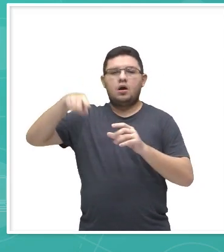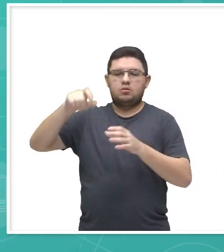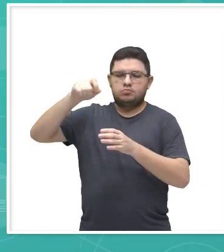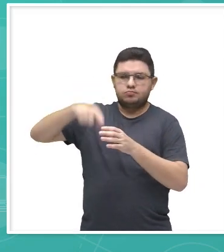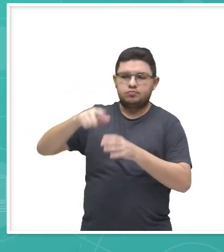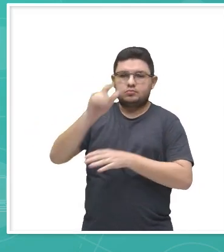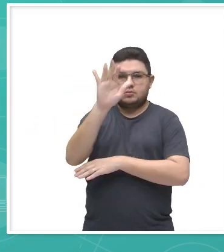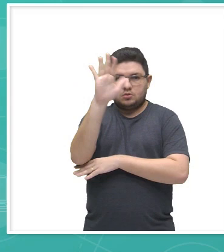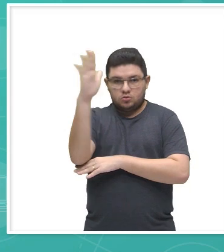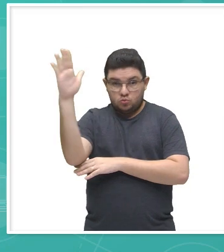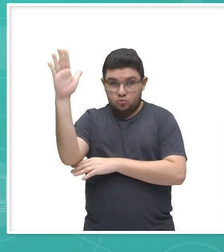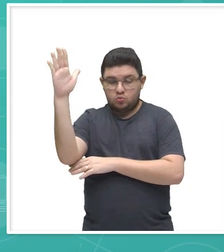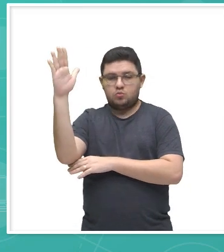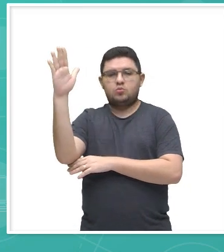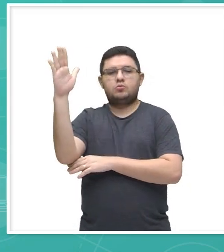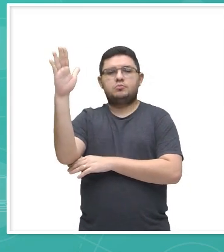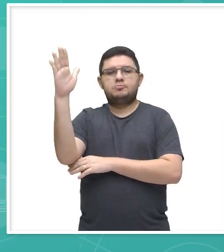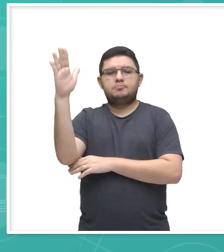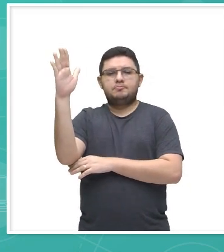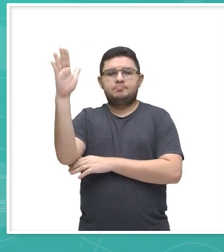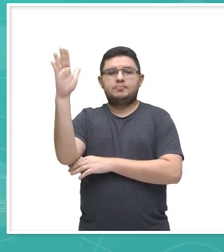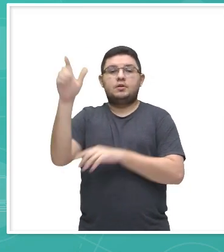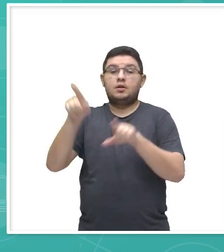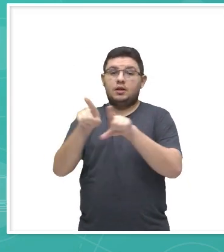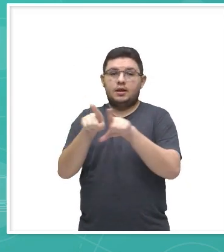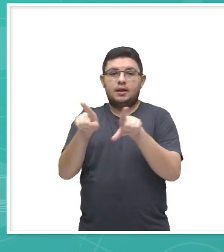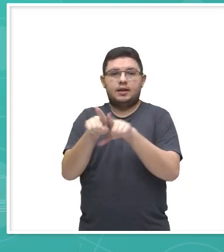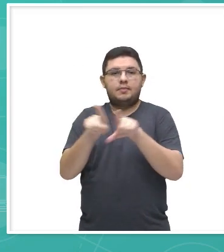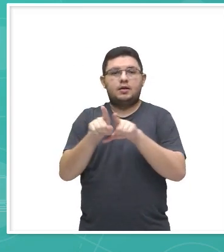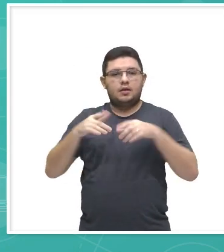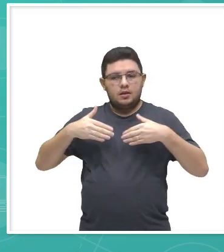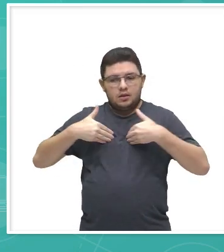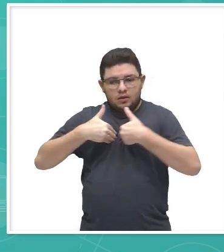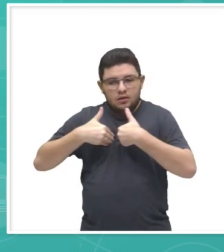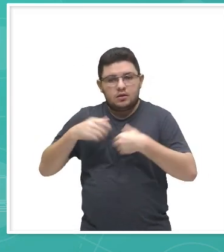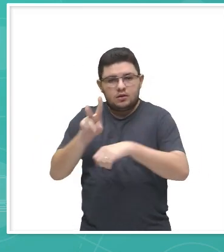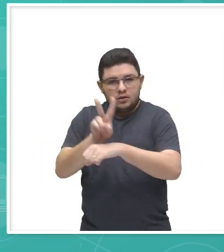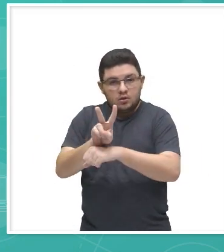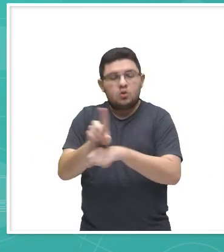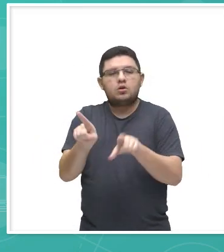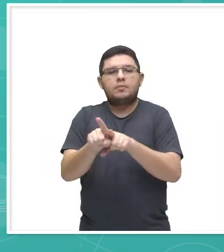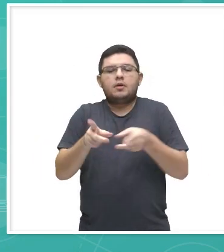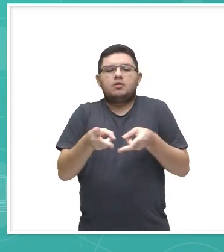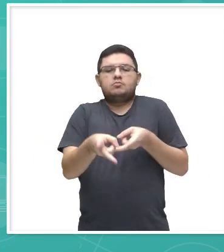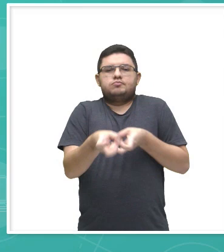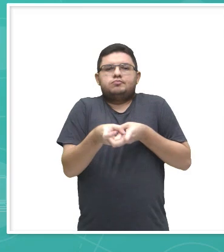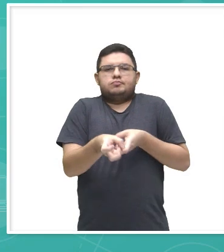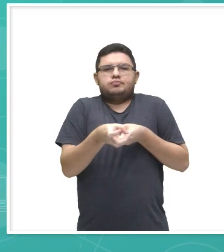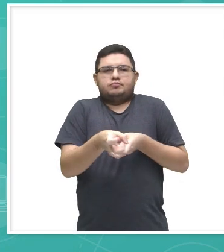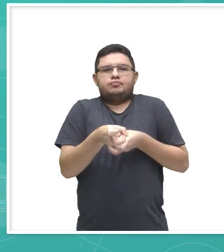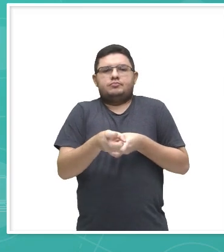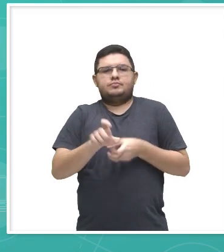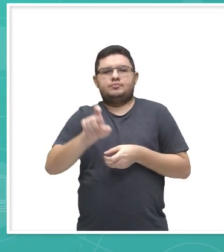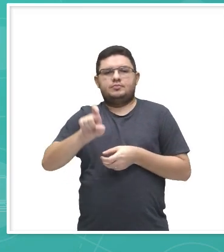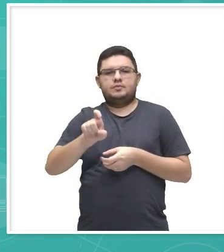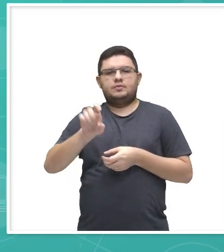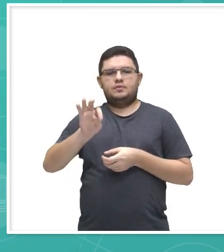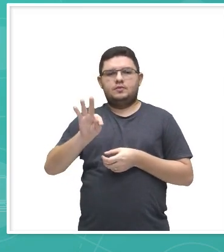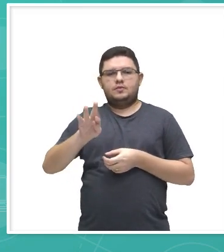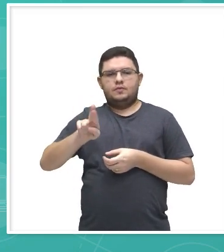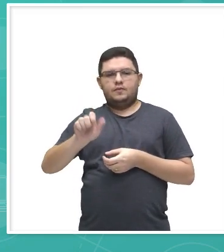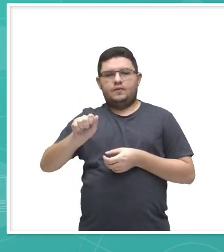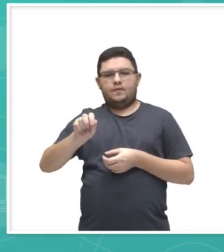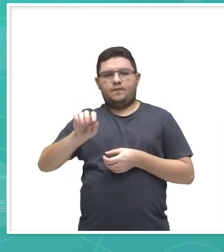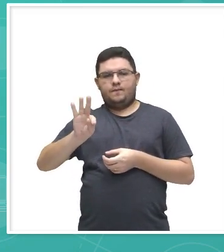gente relembrar, né? Da pecuária e também do extrativismo. Todas elas fazem parte das